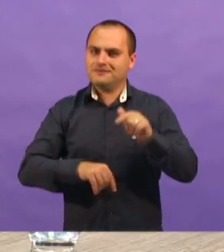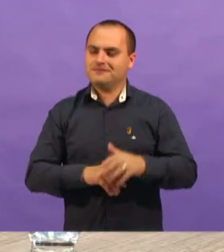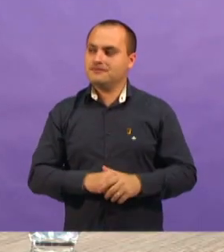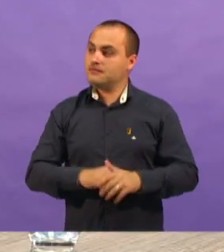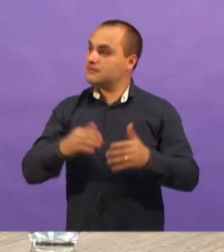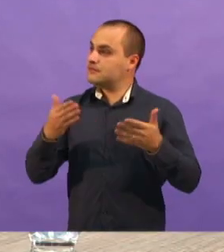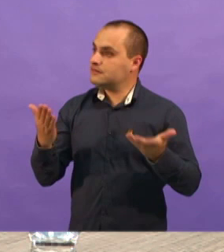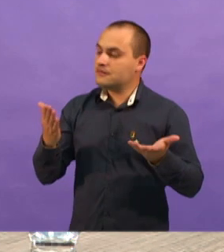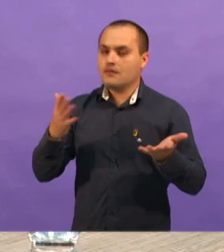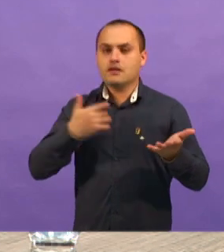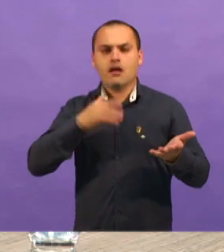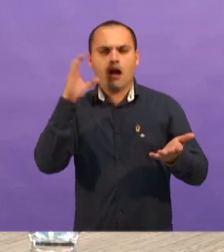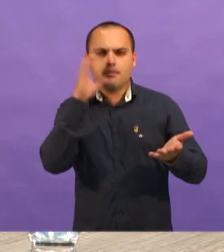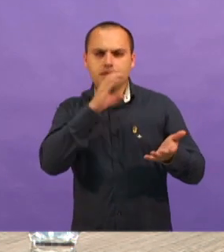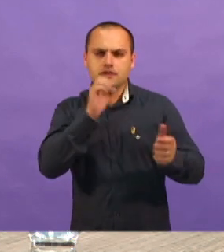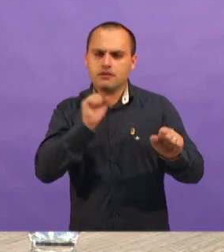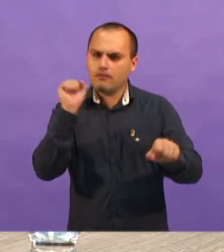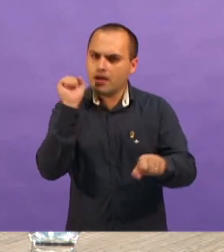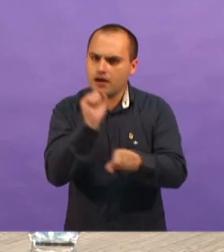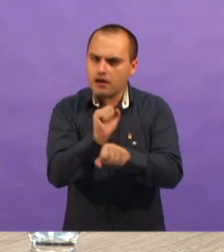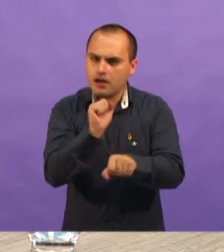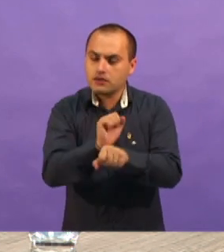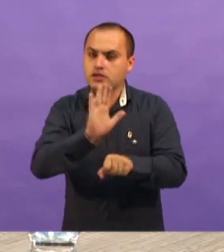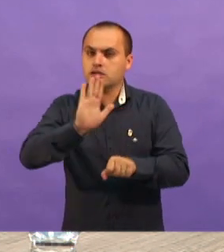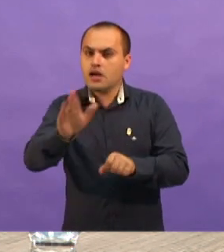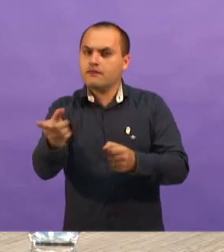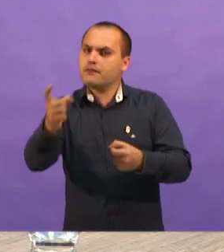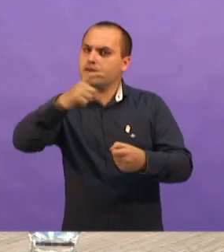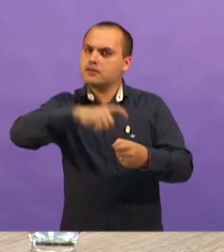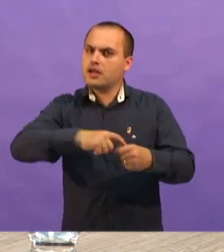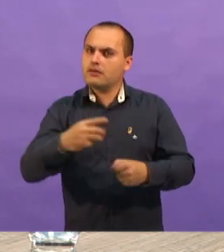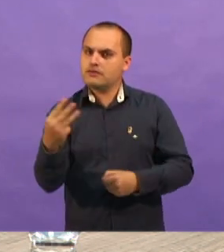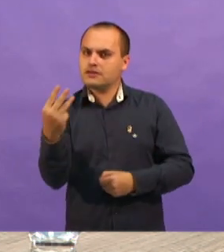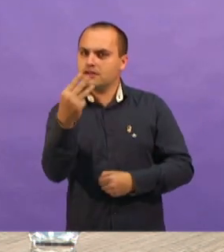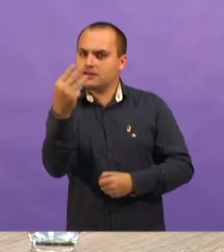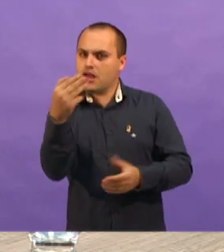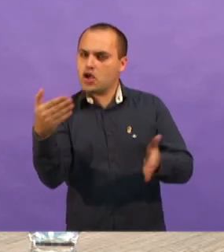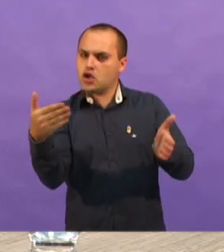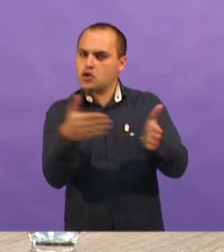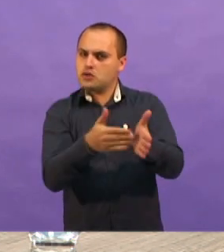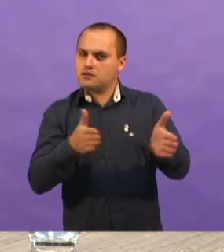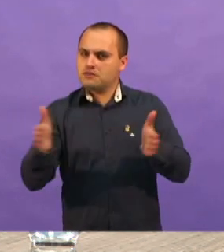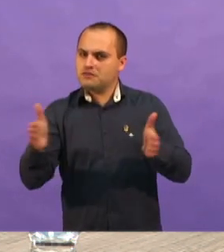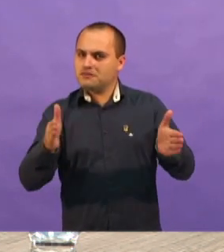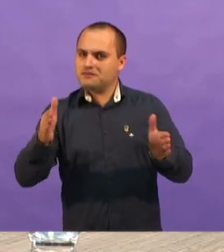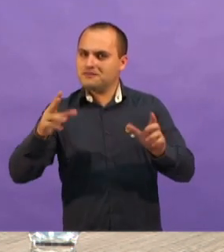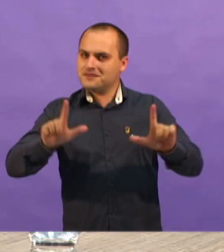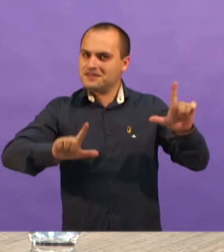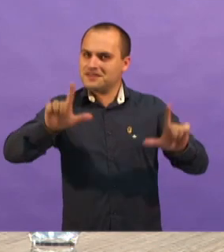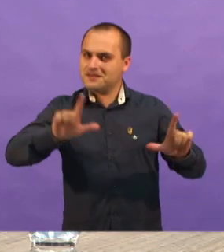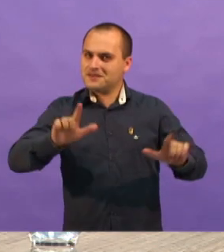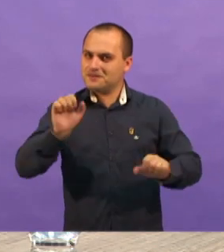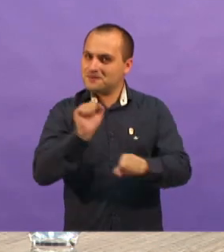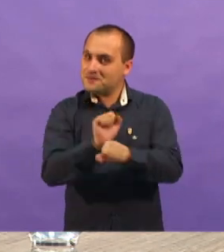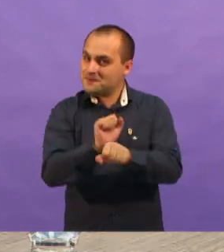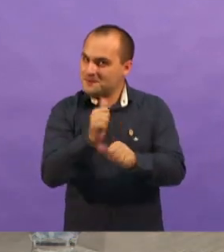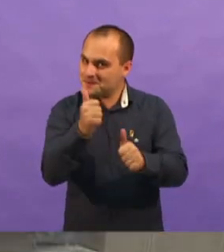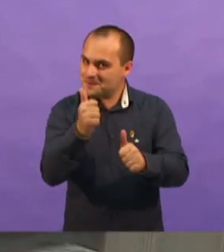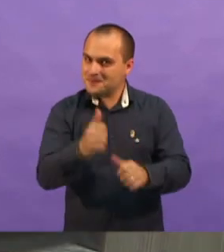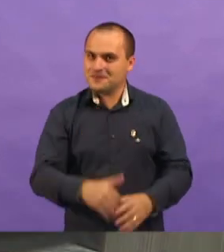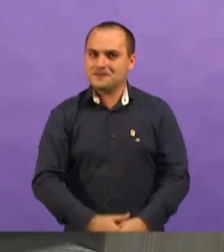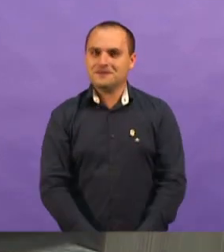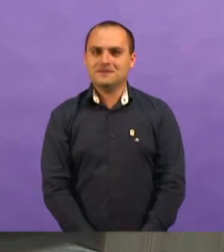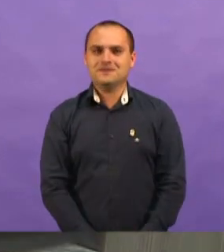um rápido intervalo e já voltamos com o terceiro e último bloco do Câmara Aberta. Até já!